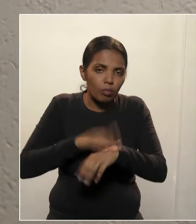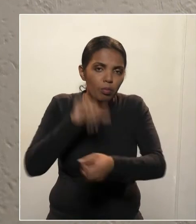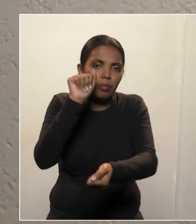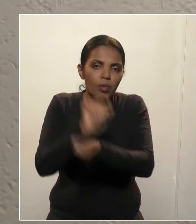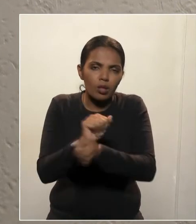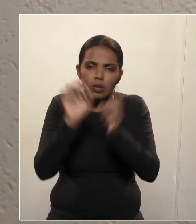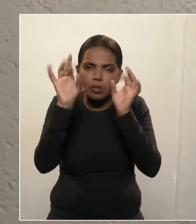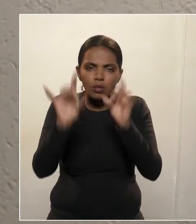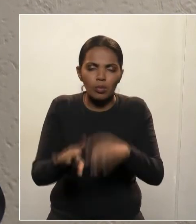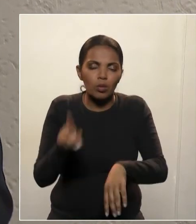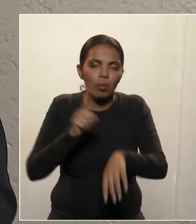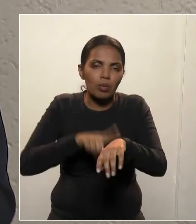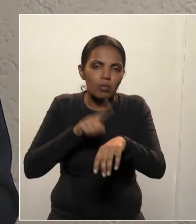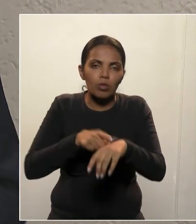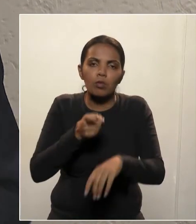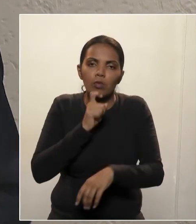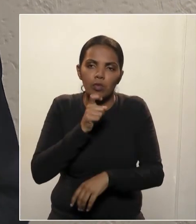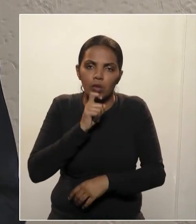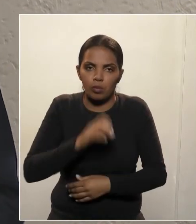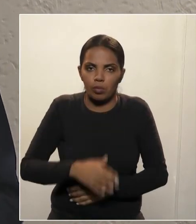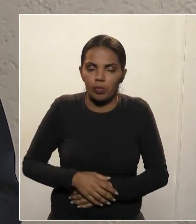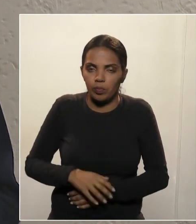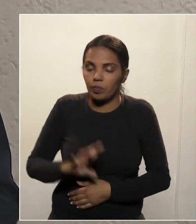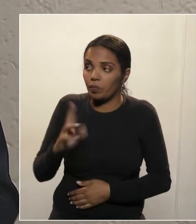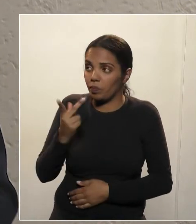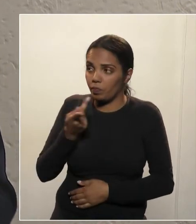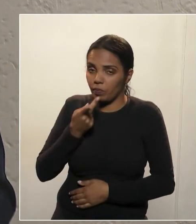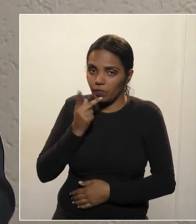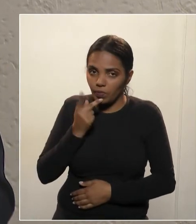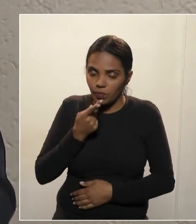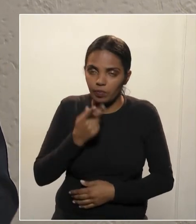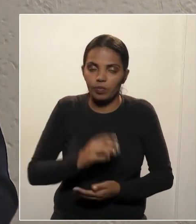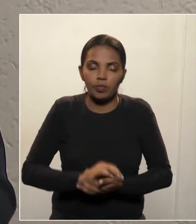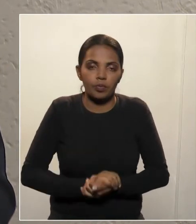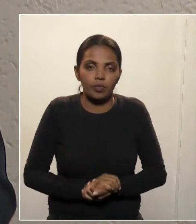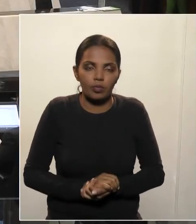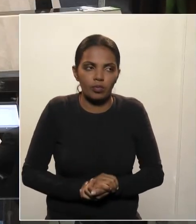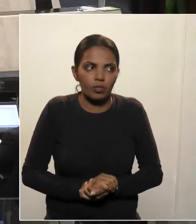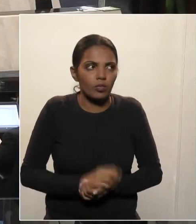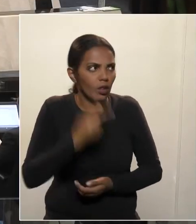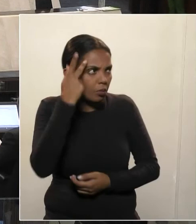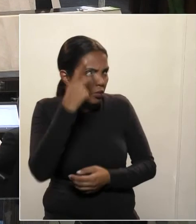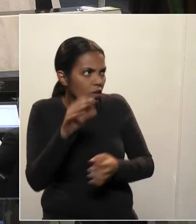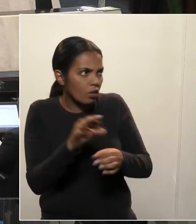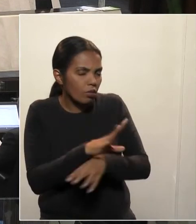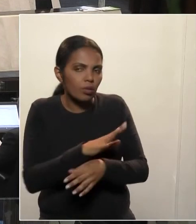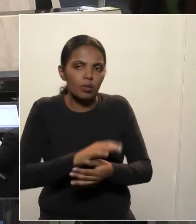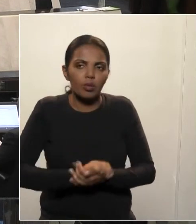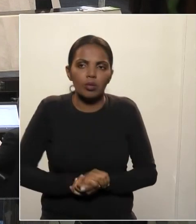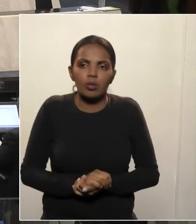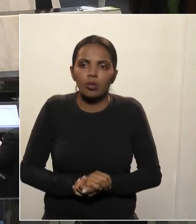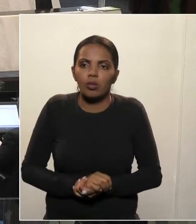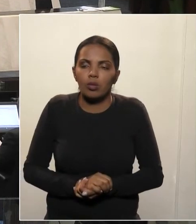chegar o inverno. Por favor. Deputado Marquese, eu acho que o deputado... Por favor, para concluir.